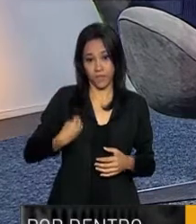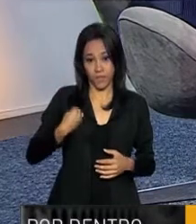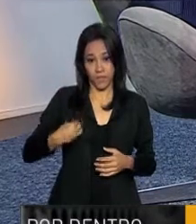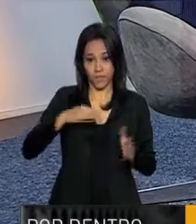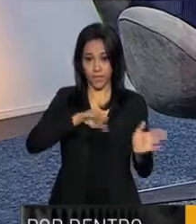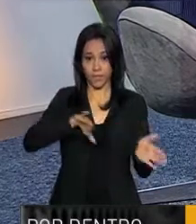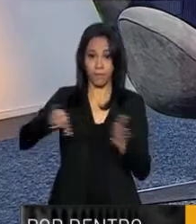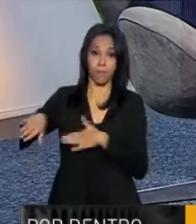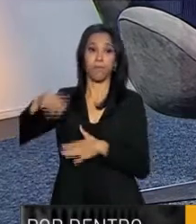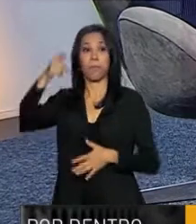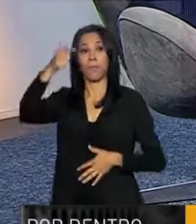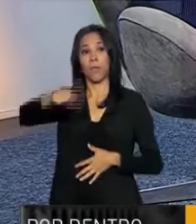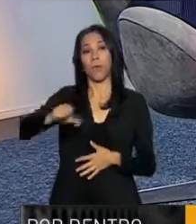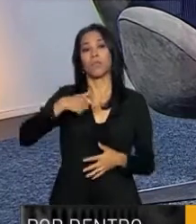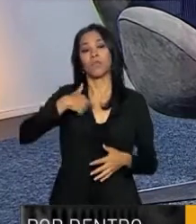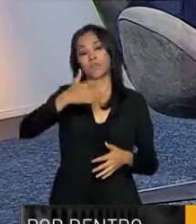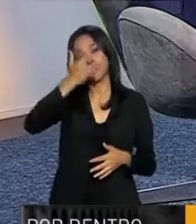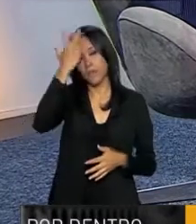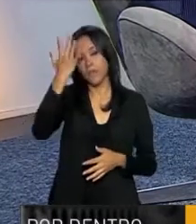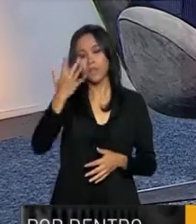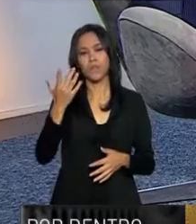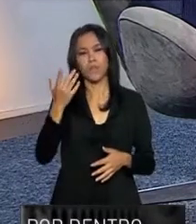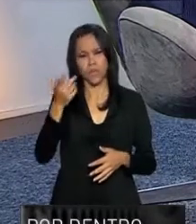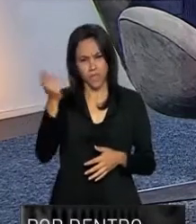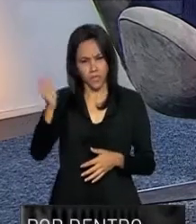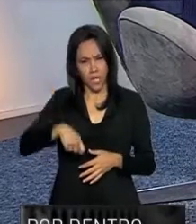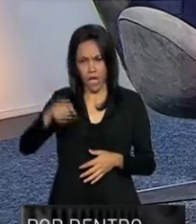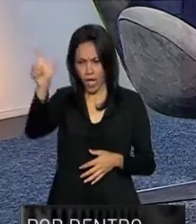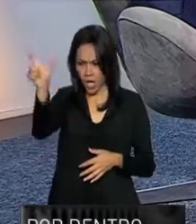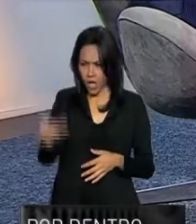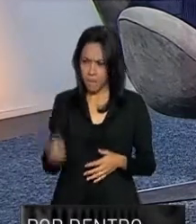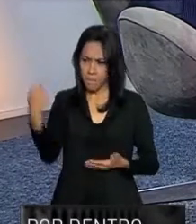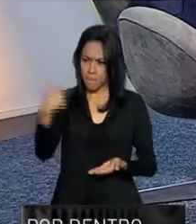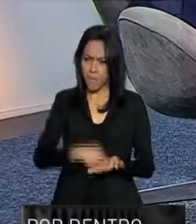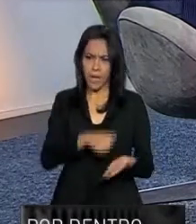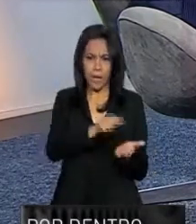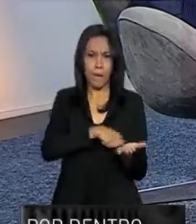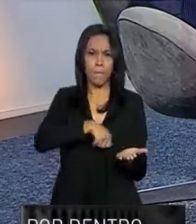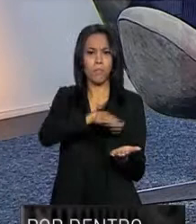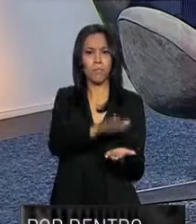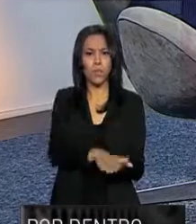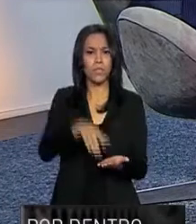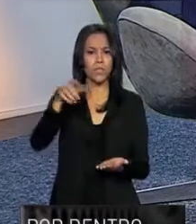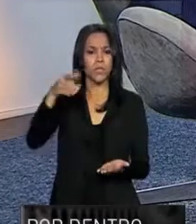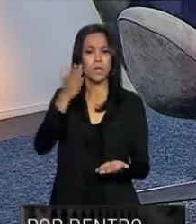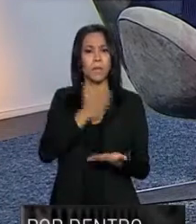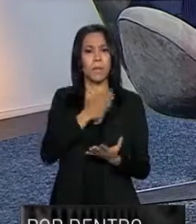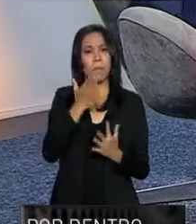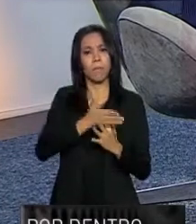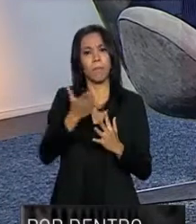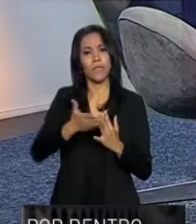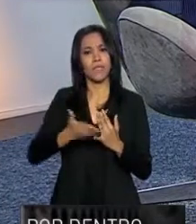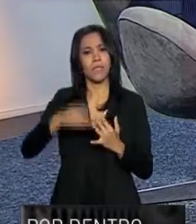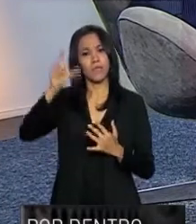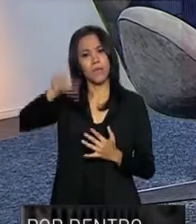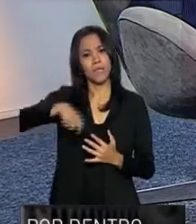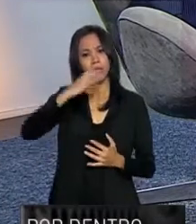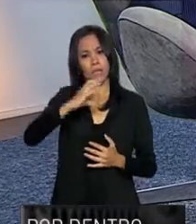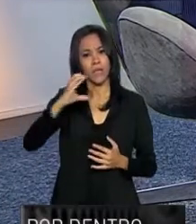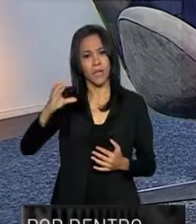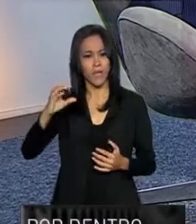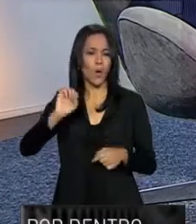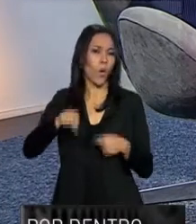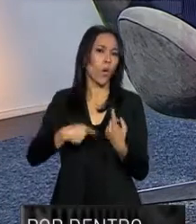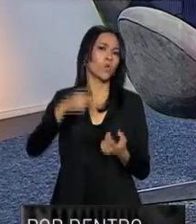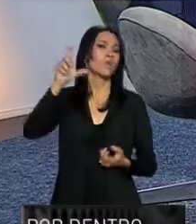facilidades já é possível o motorista pagar sua multa para selar sua multa no cartão de crédito ou pagar com cartão de débito como é que a implementação dessa medida